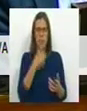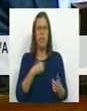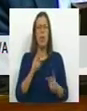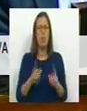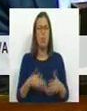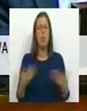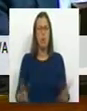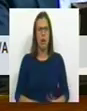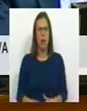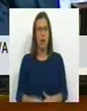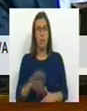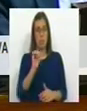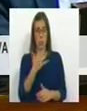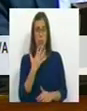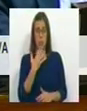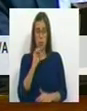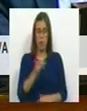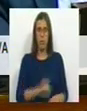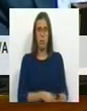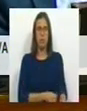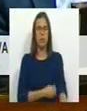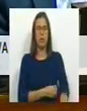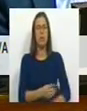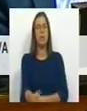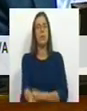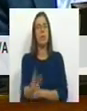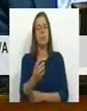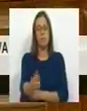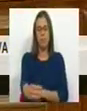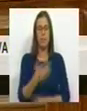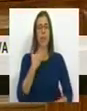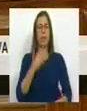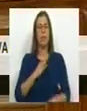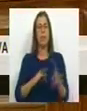o quê? O seu rigor? Muito obrigada, Senhora Deputada. Senhor Ministro.